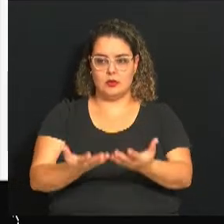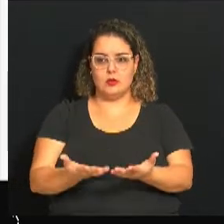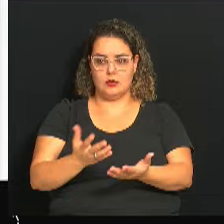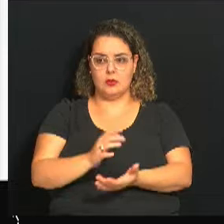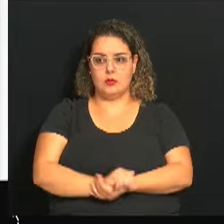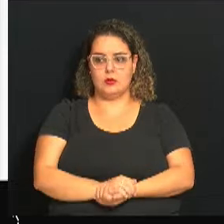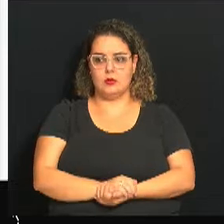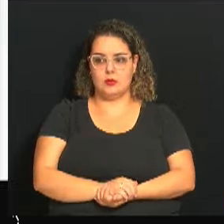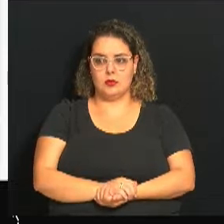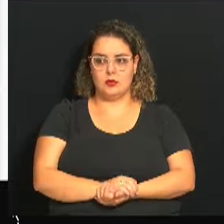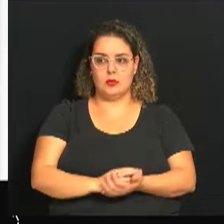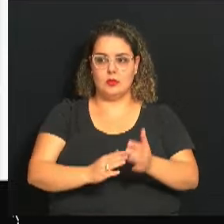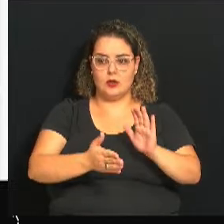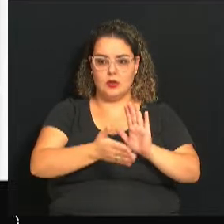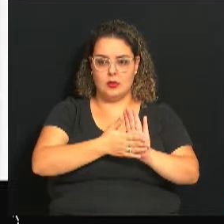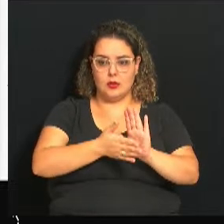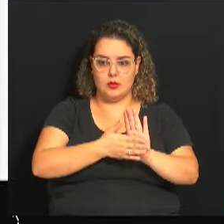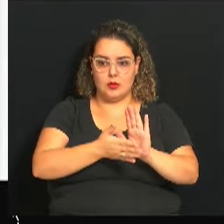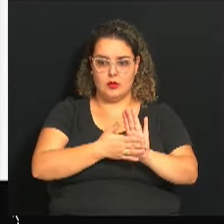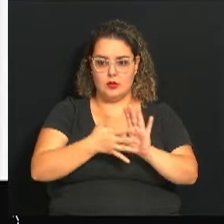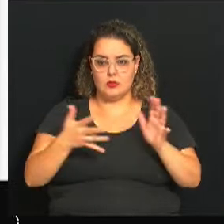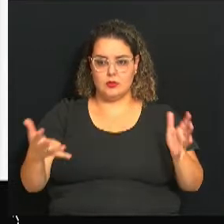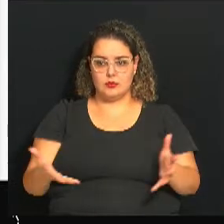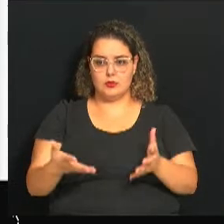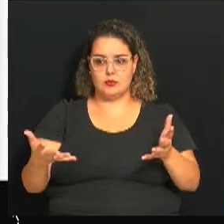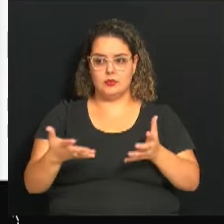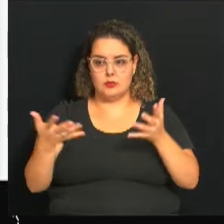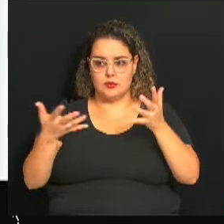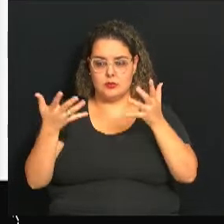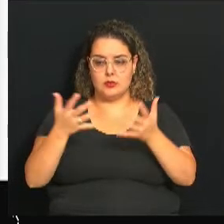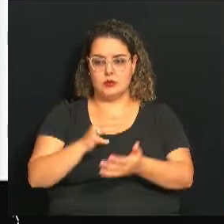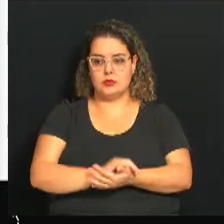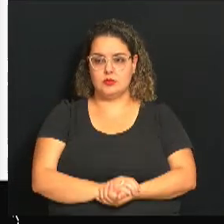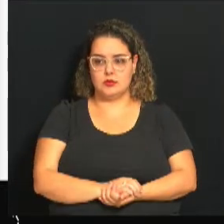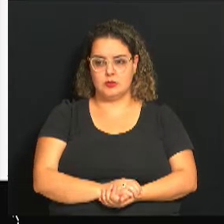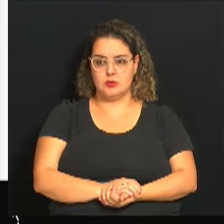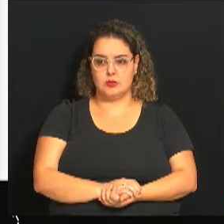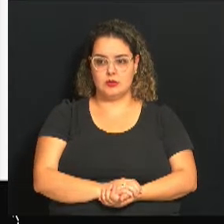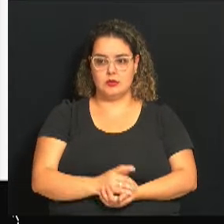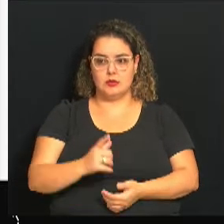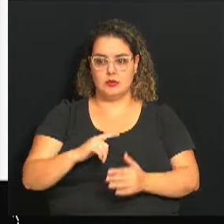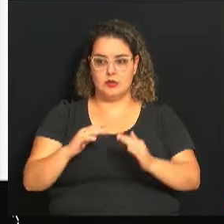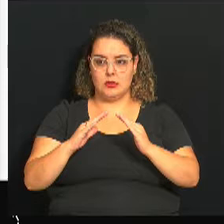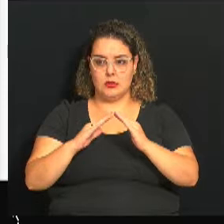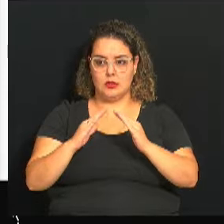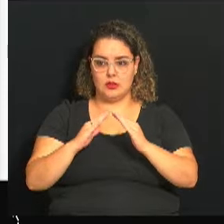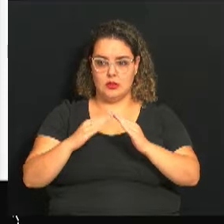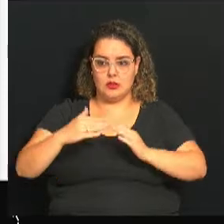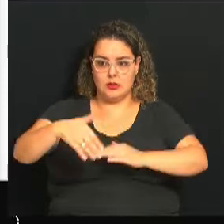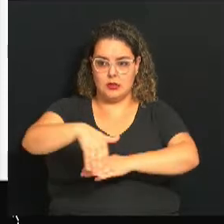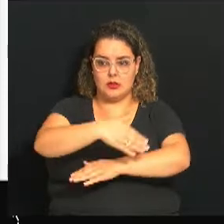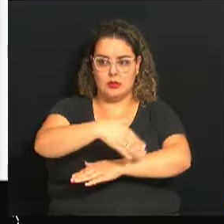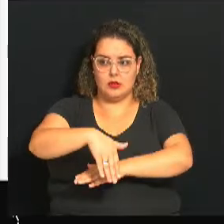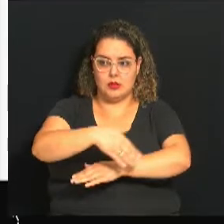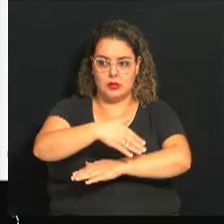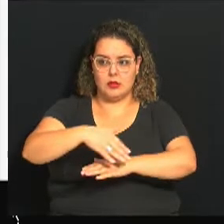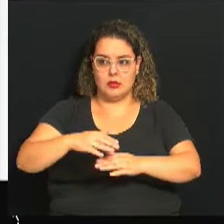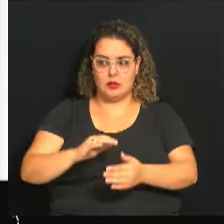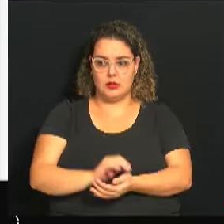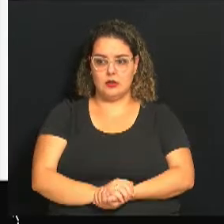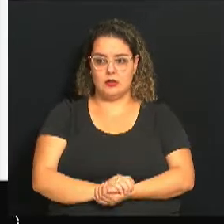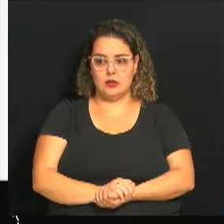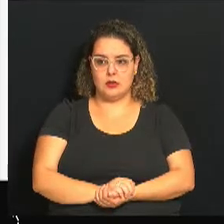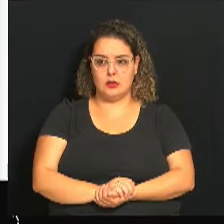essas propostas dos incentivos, né? A gente tem também casas no alinhamento da rua que acaba gerando uma certa